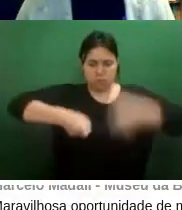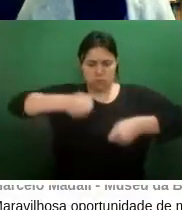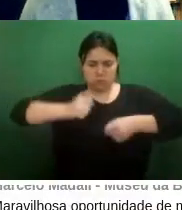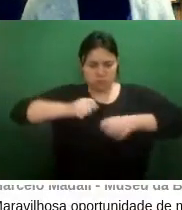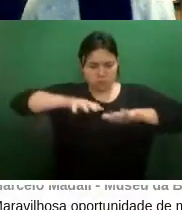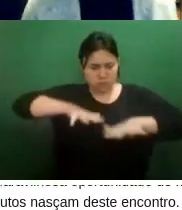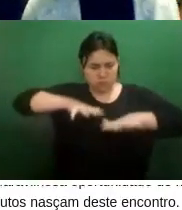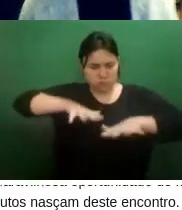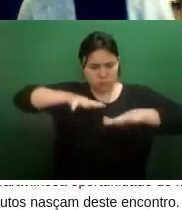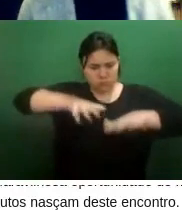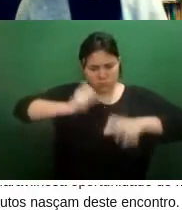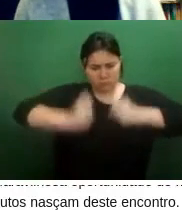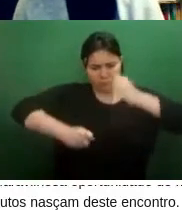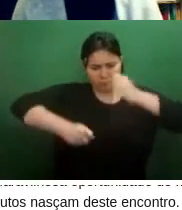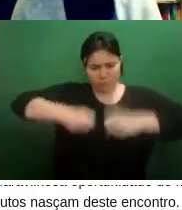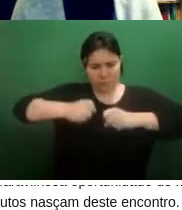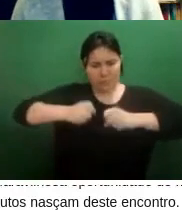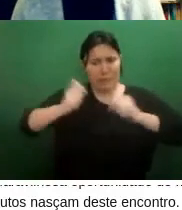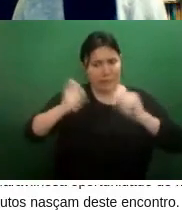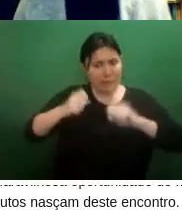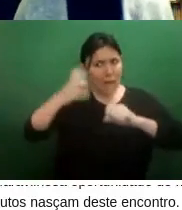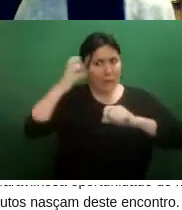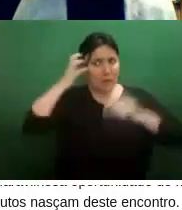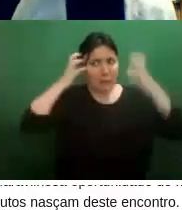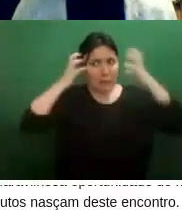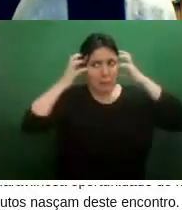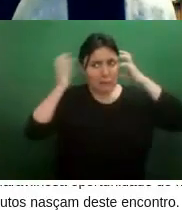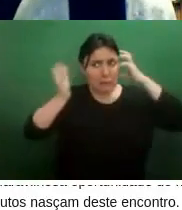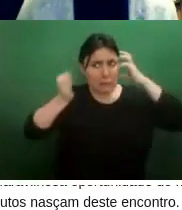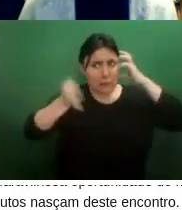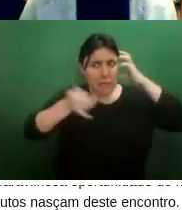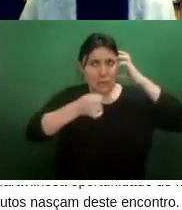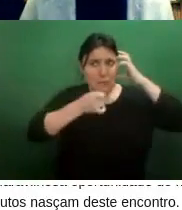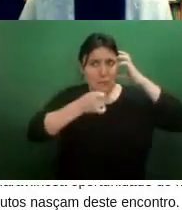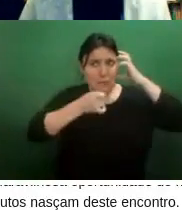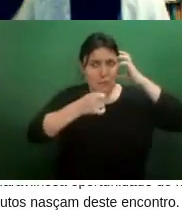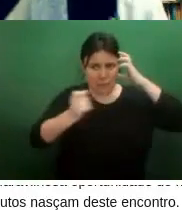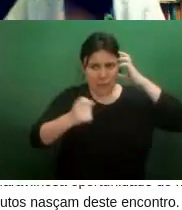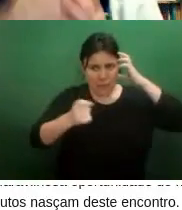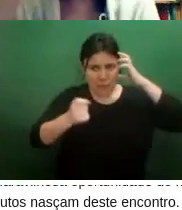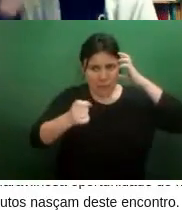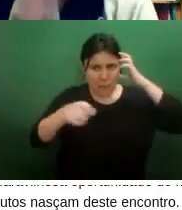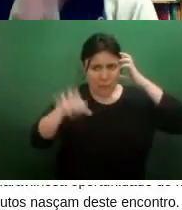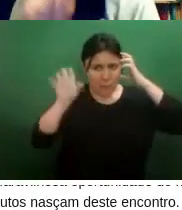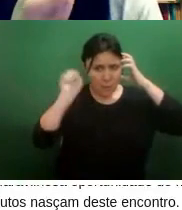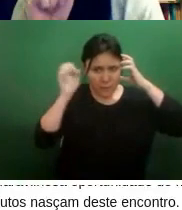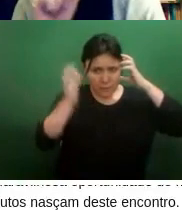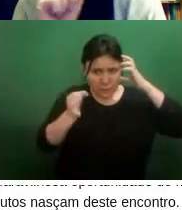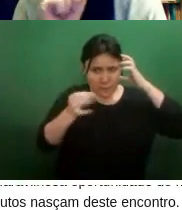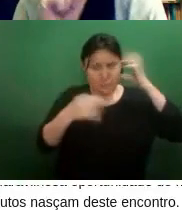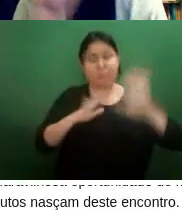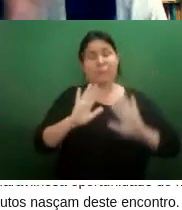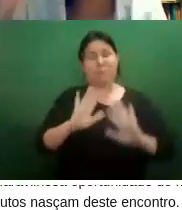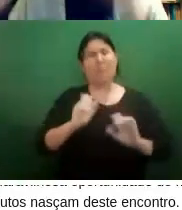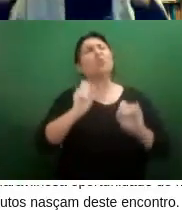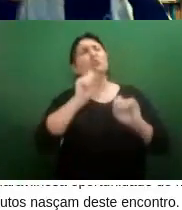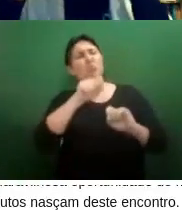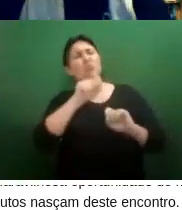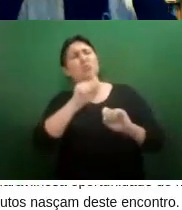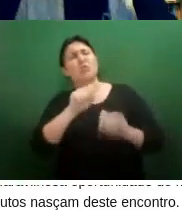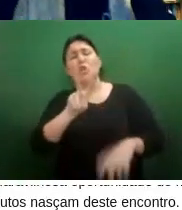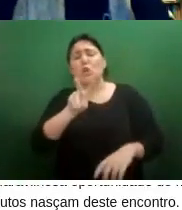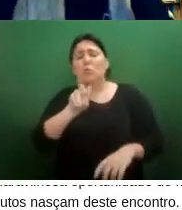Mimi, impressionante, viu? Mas deu conta perfeitamente. Em 2019, os